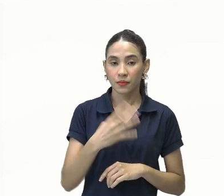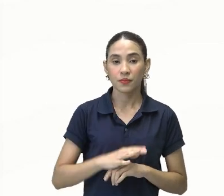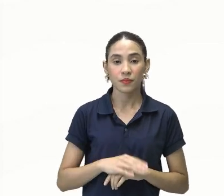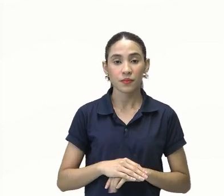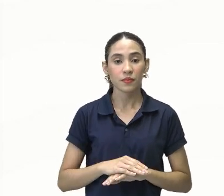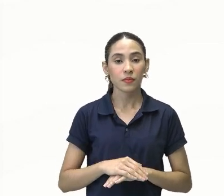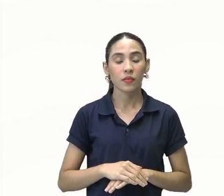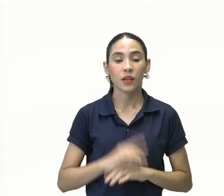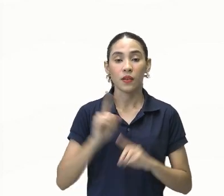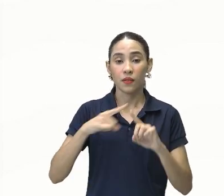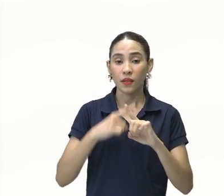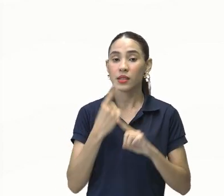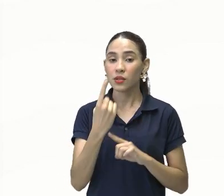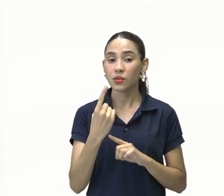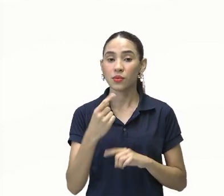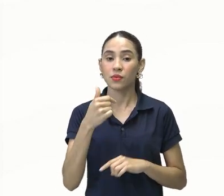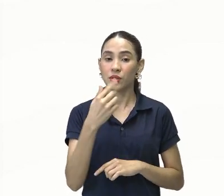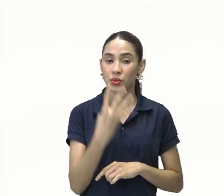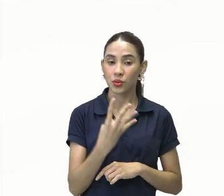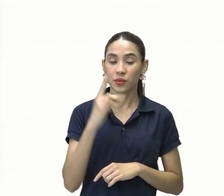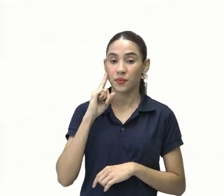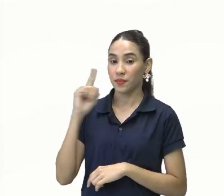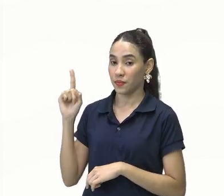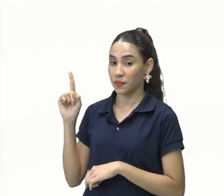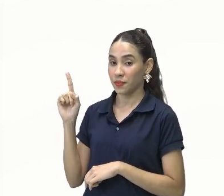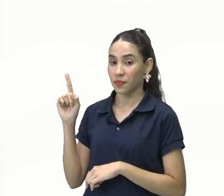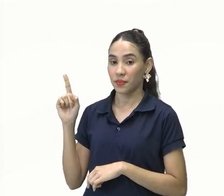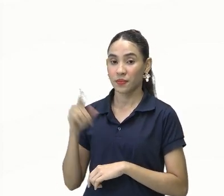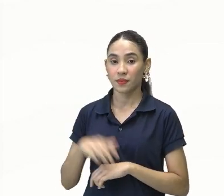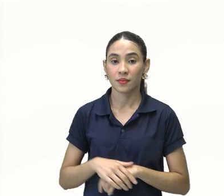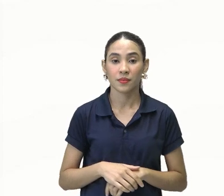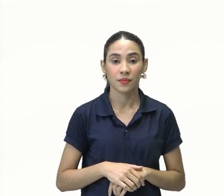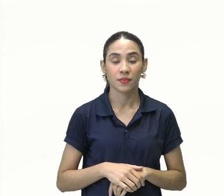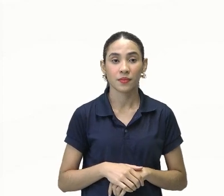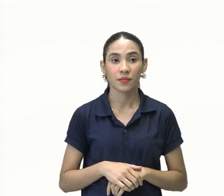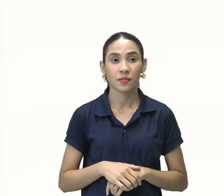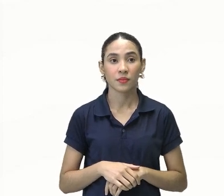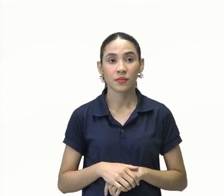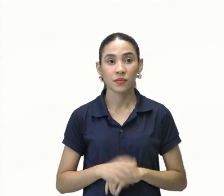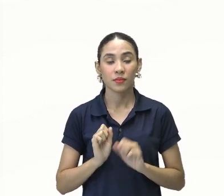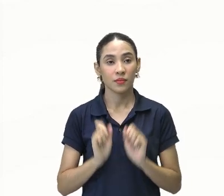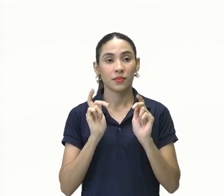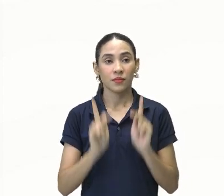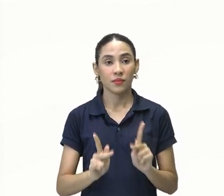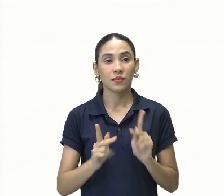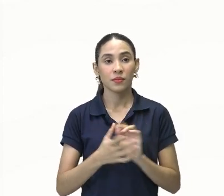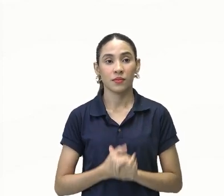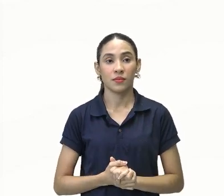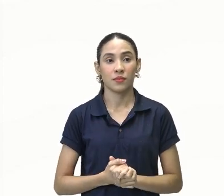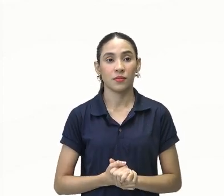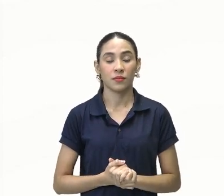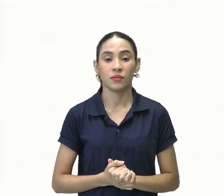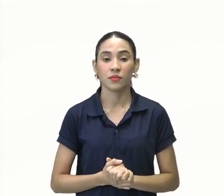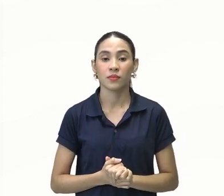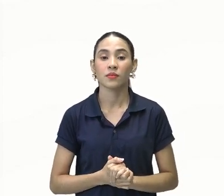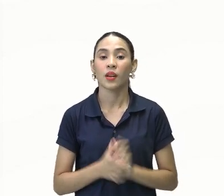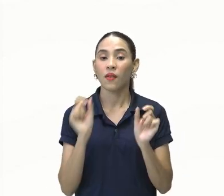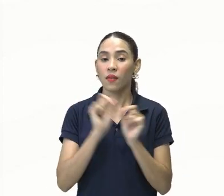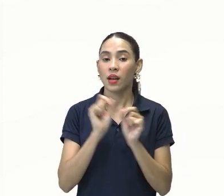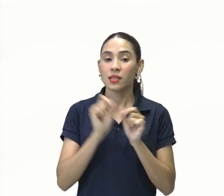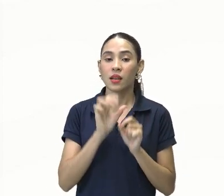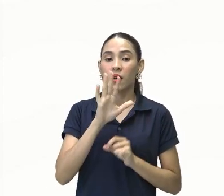aí, 24 vezes 1 é o próprio 24. Tá ok? E vou resolver